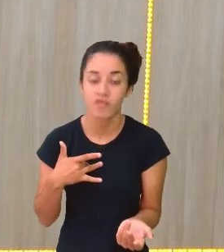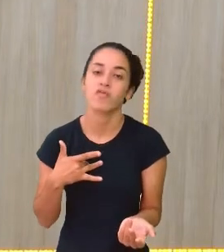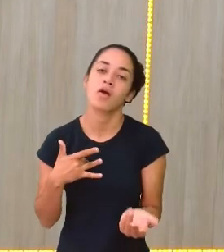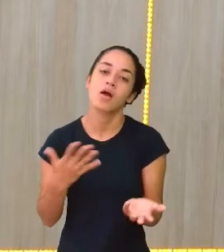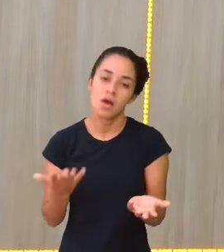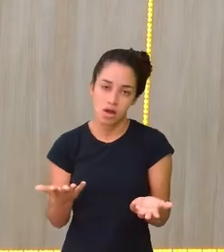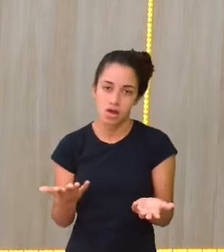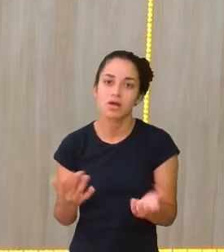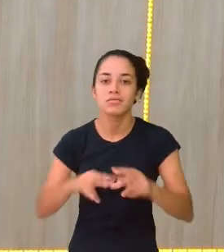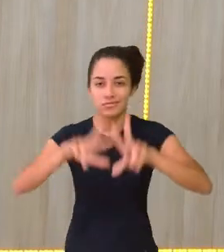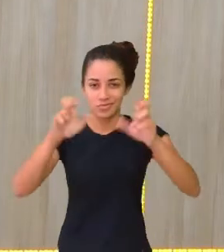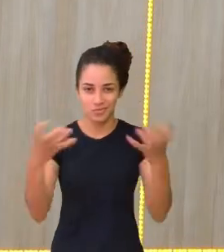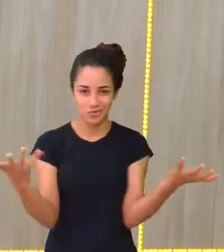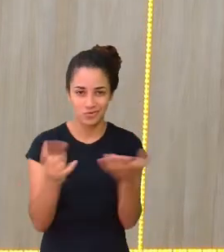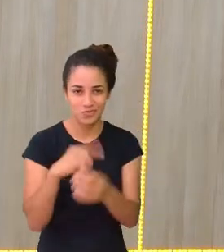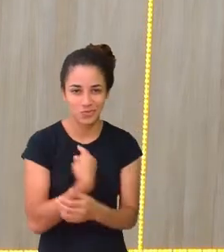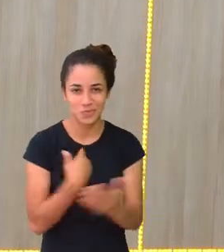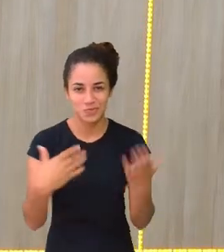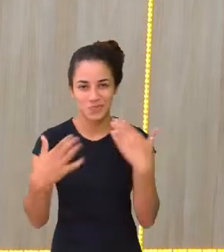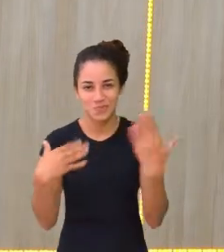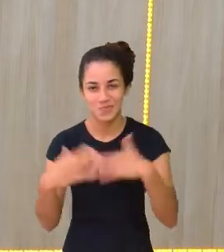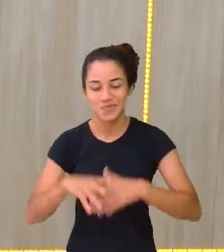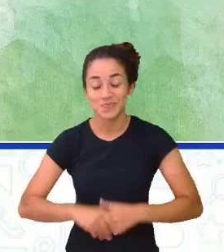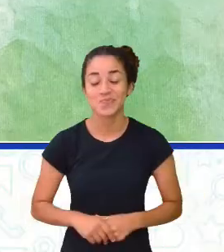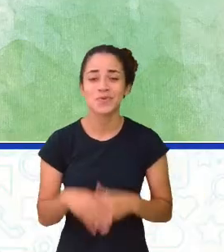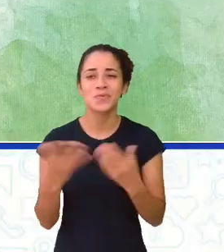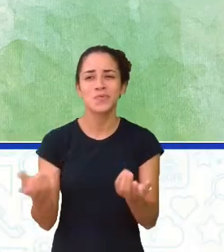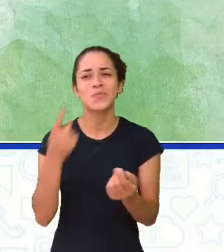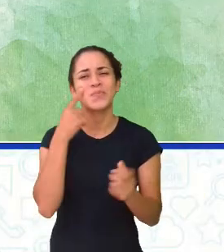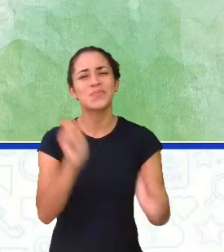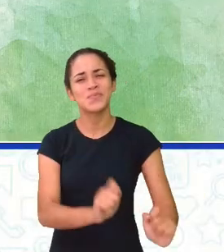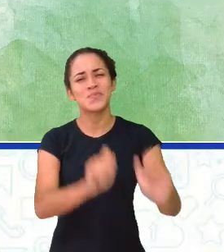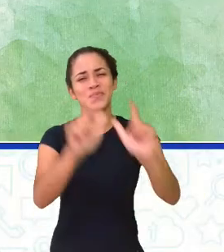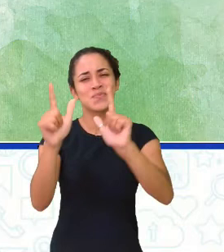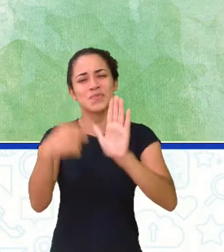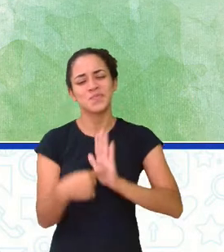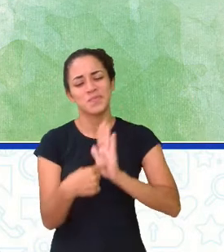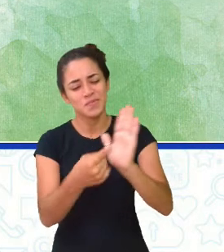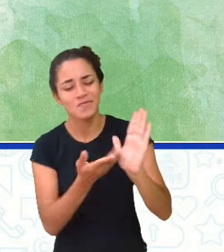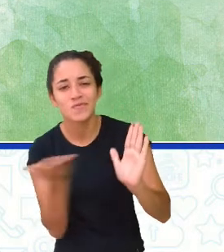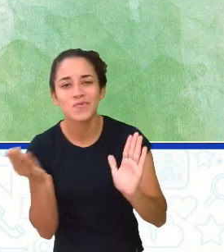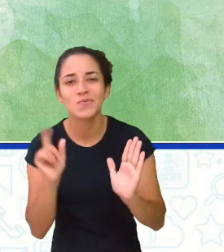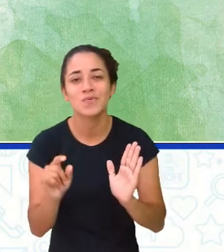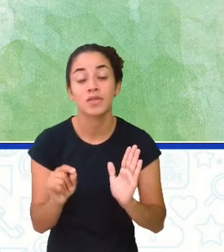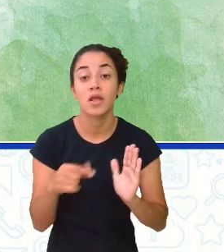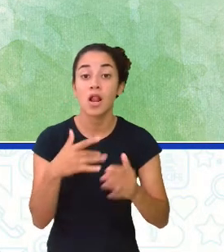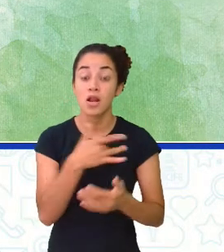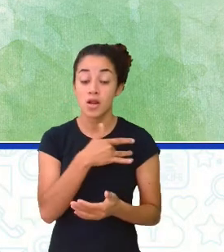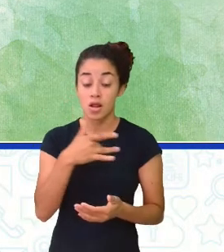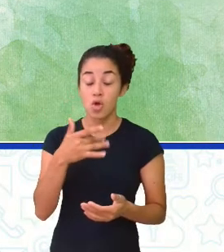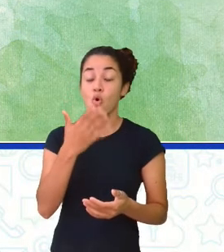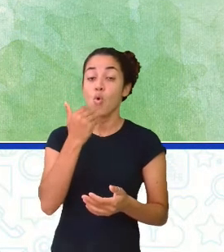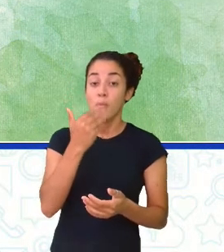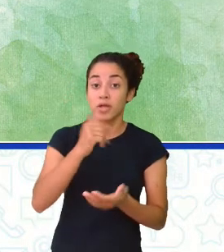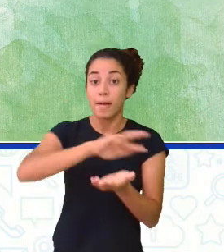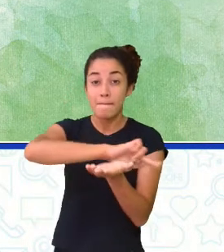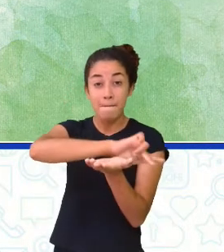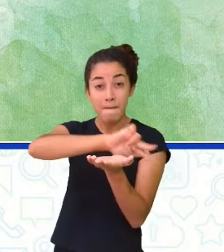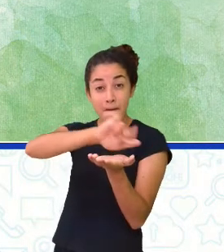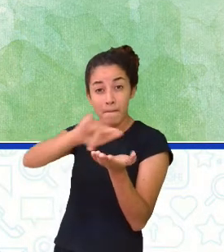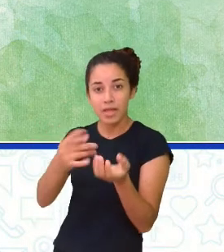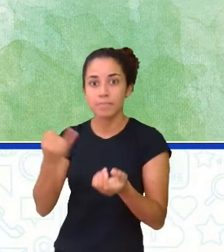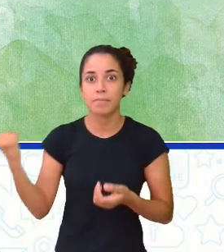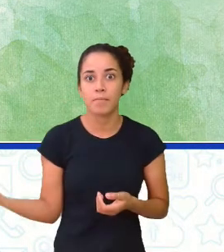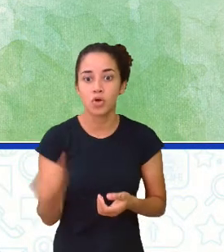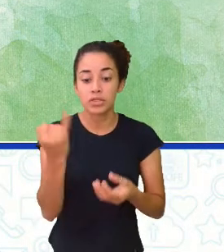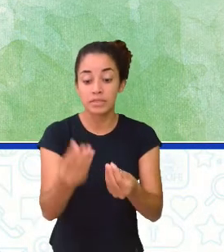gente conversar. E olha o que eu trouxe para vocês. Uma alimentação variada é importante para ter uma boa saúde.